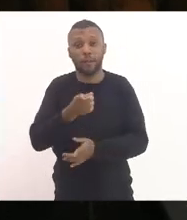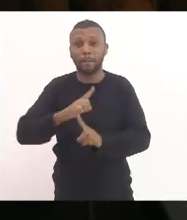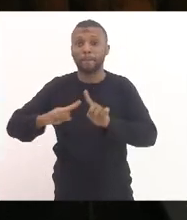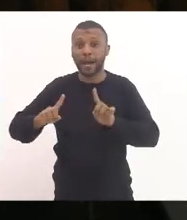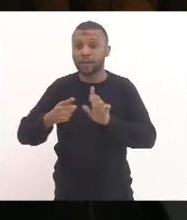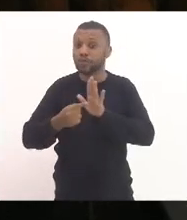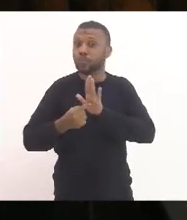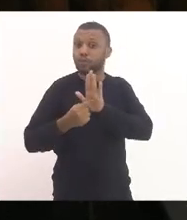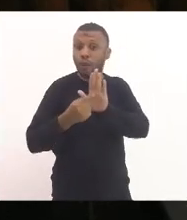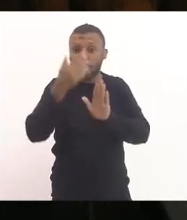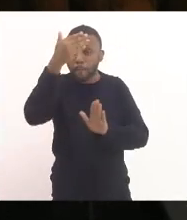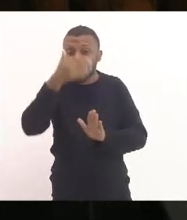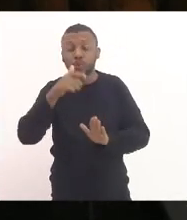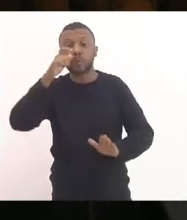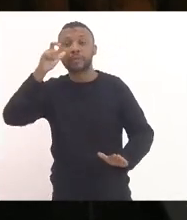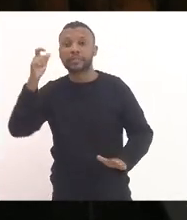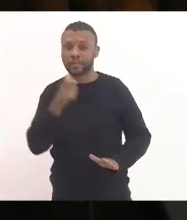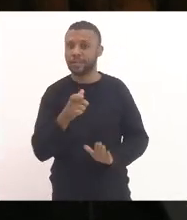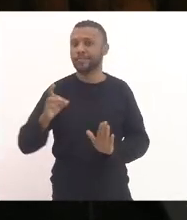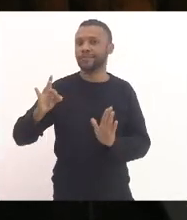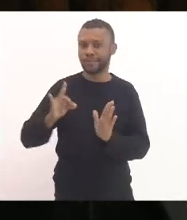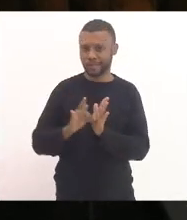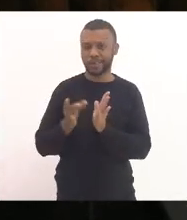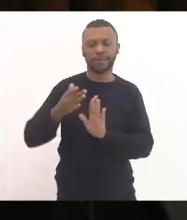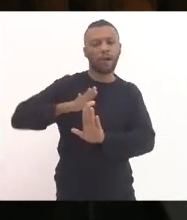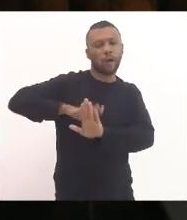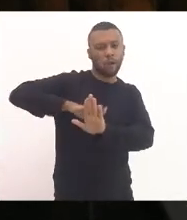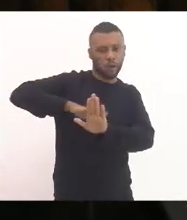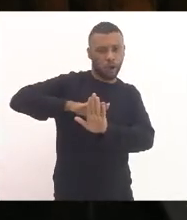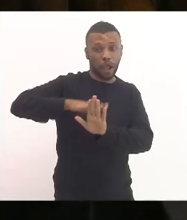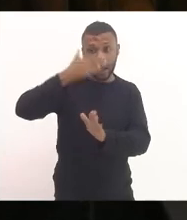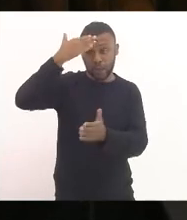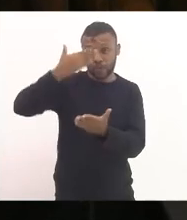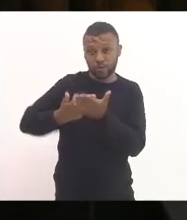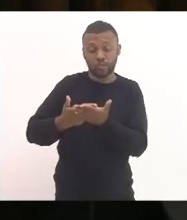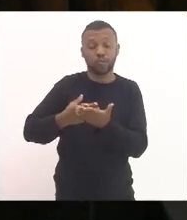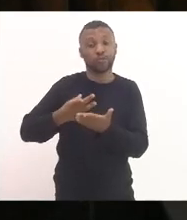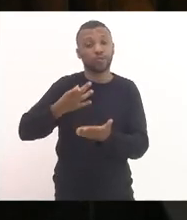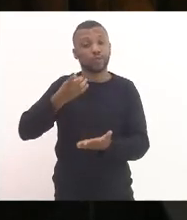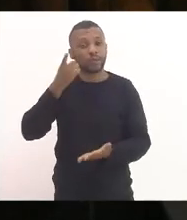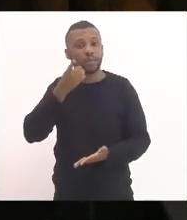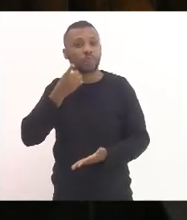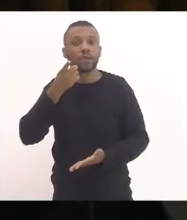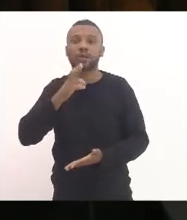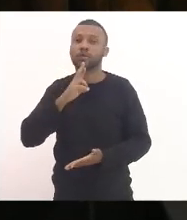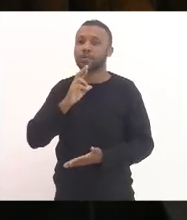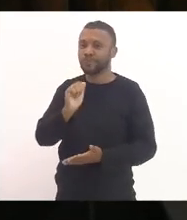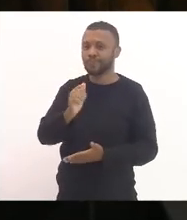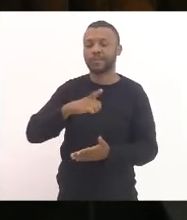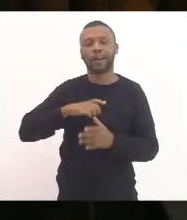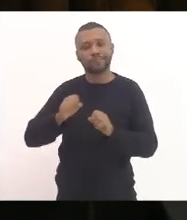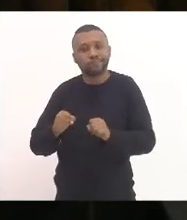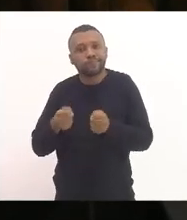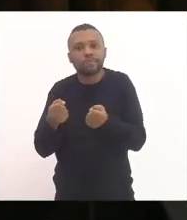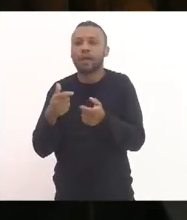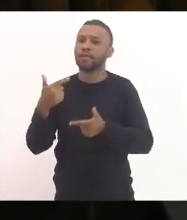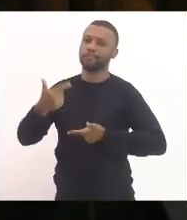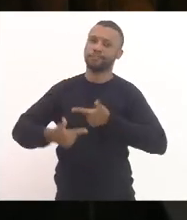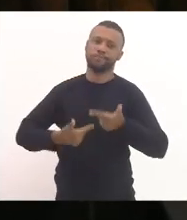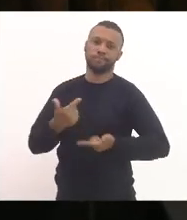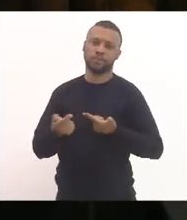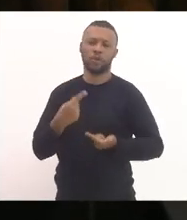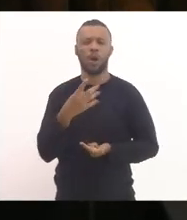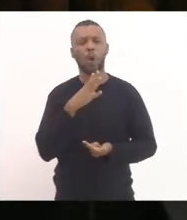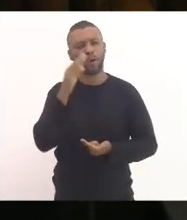seu real interesse creio que o deputado federal Mourinho ele tá empenhado nisso nós